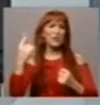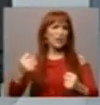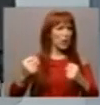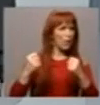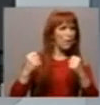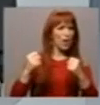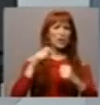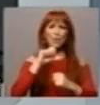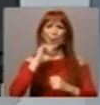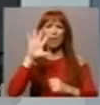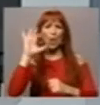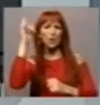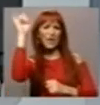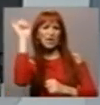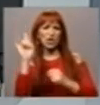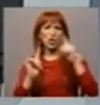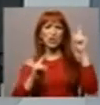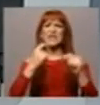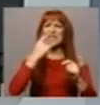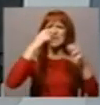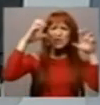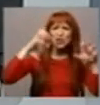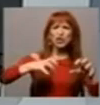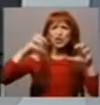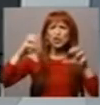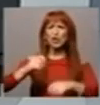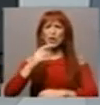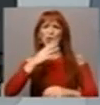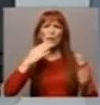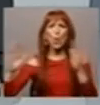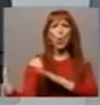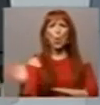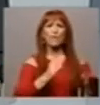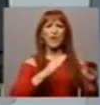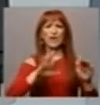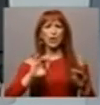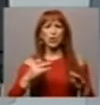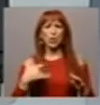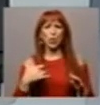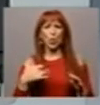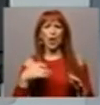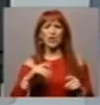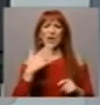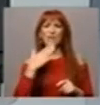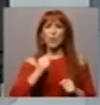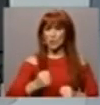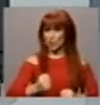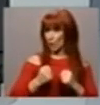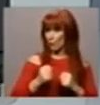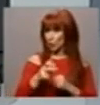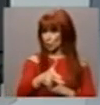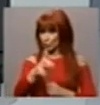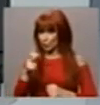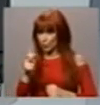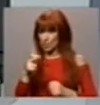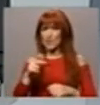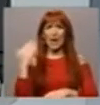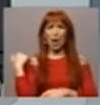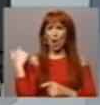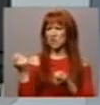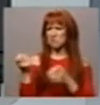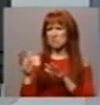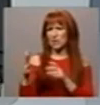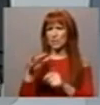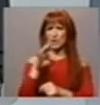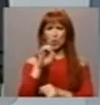para ocorrência de trovoada, queda de granizo, o vento a superar de sudoeste, moderado a forte, com rajadas que no litoral serão da ordem